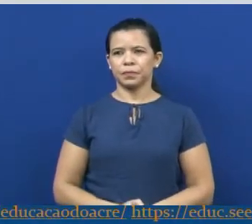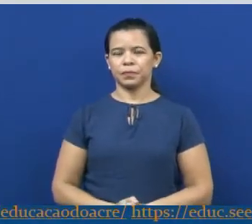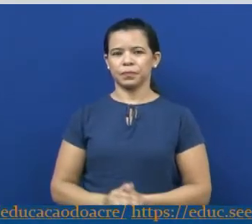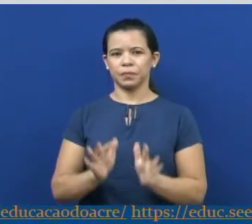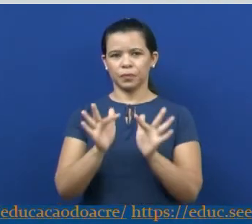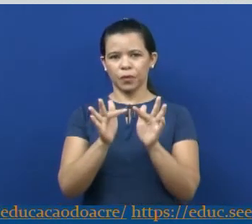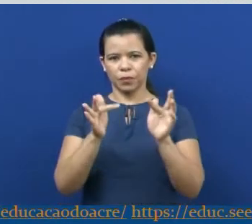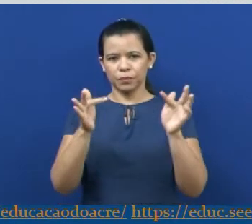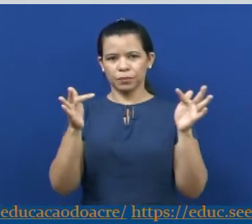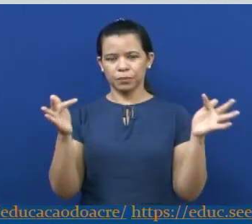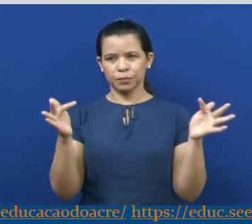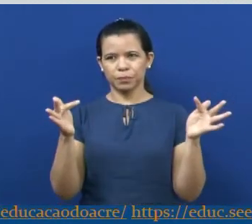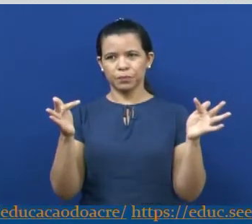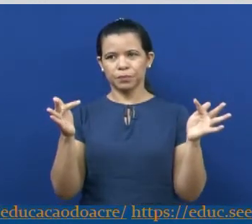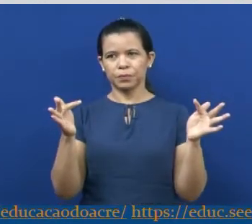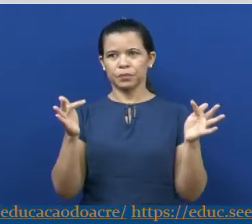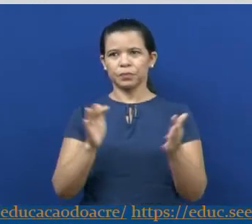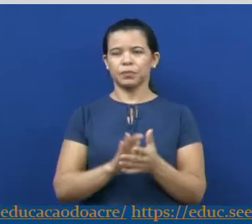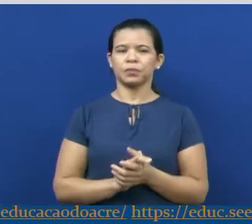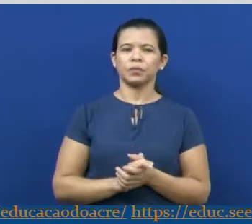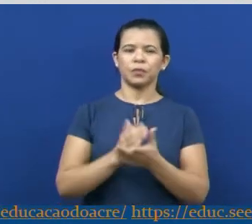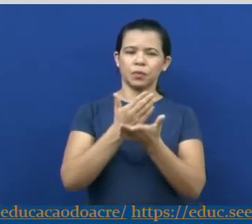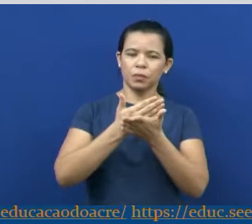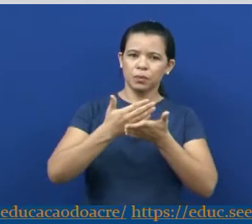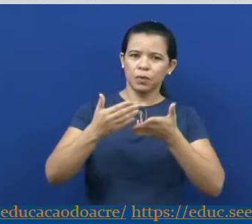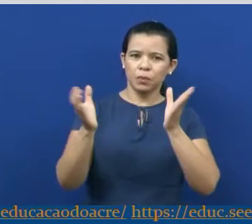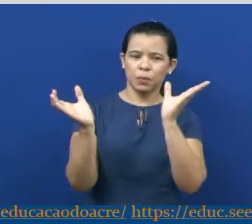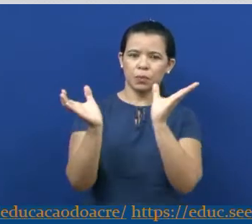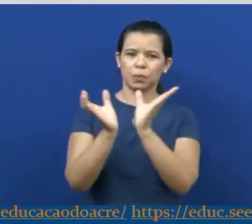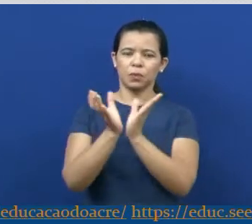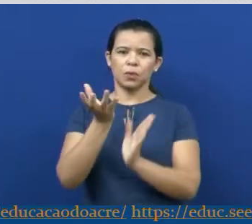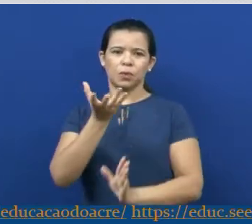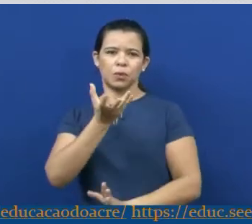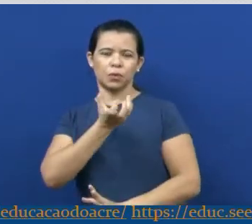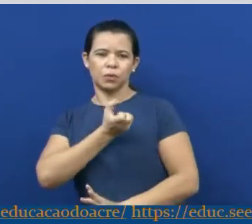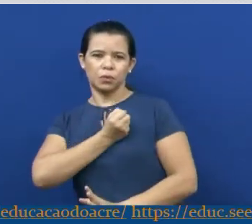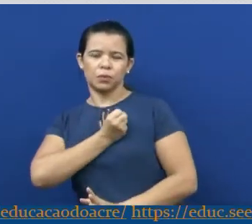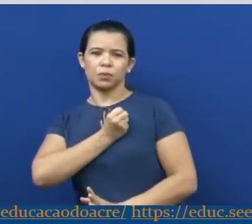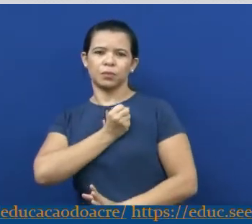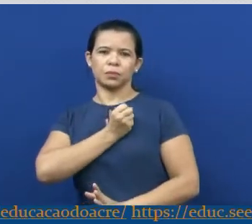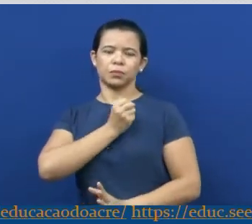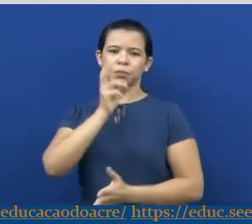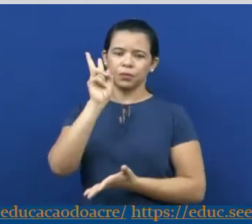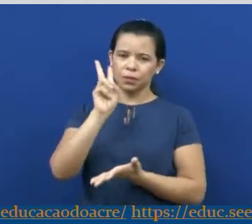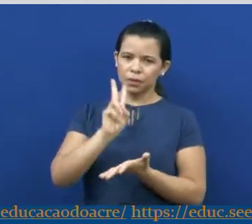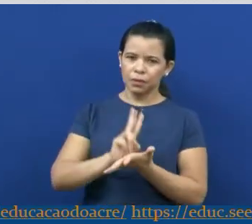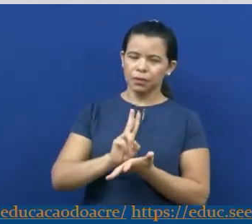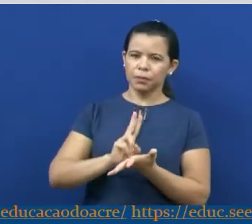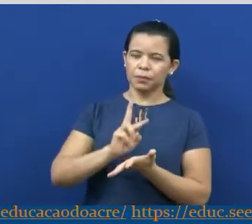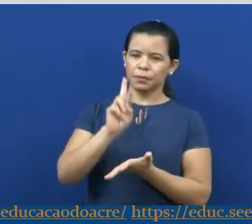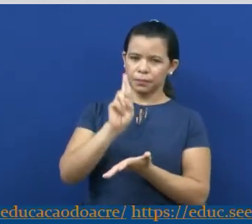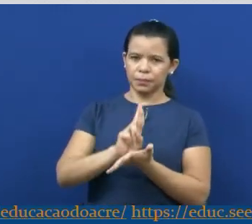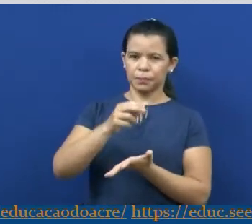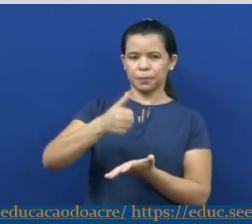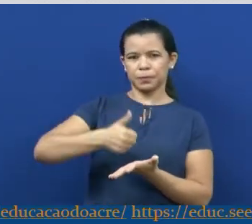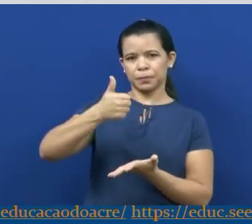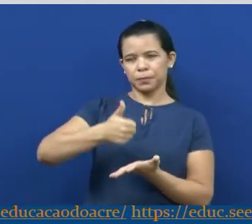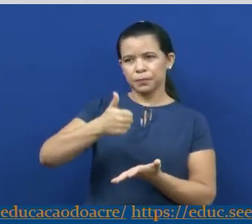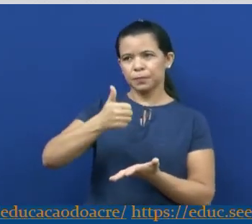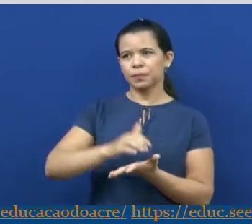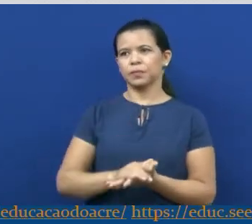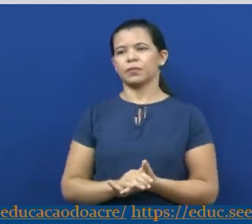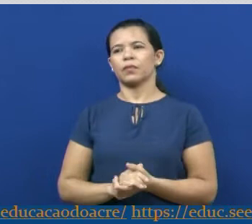A função, ela sai do conjunto dos números reais positivos e não nulos para o conjunto dos números